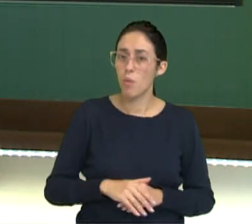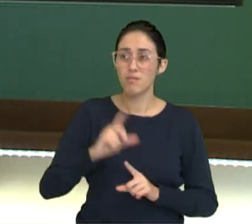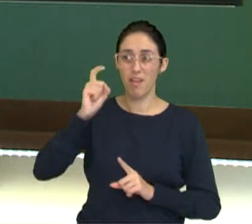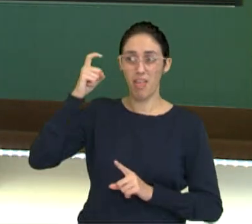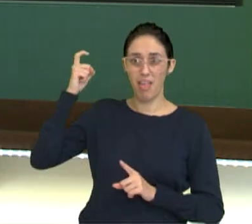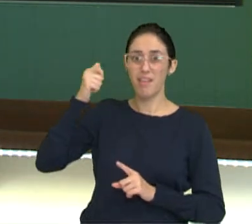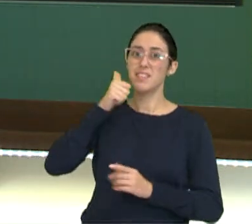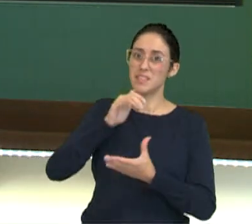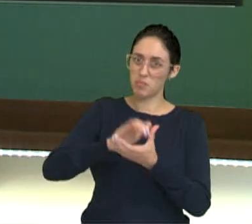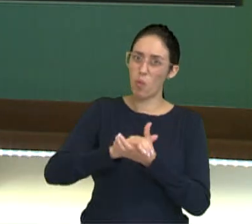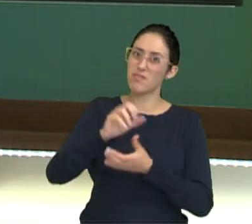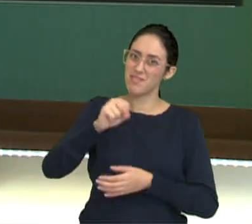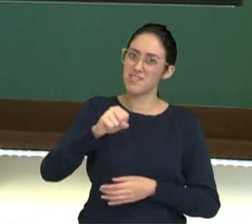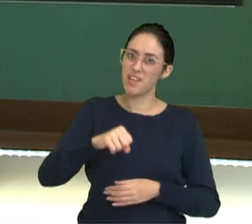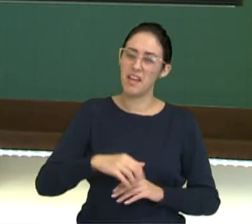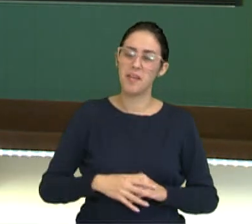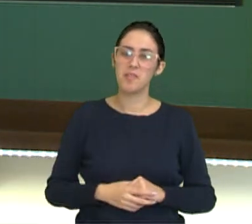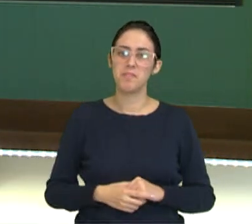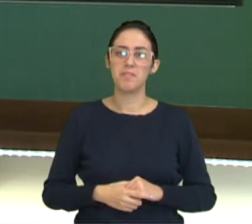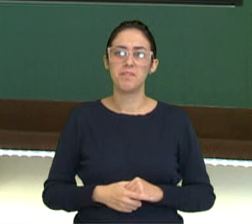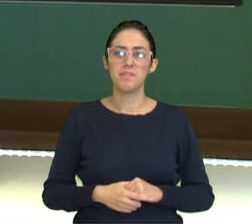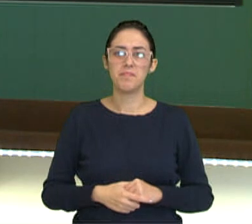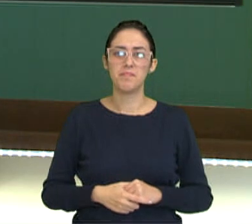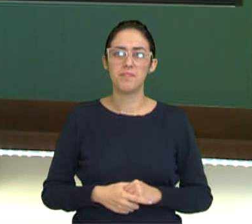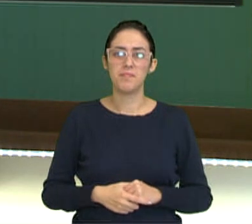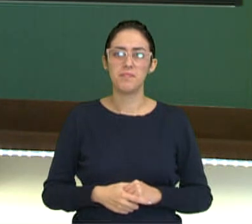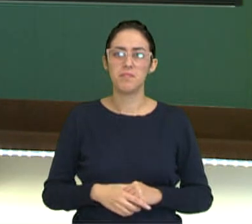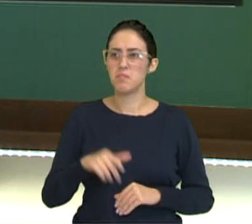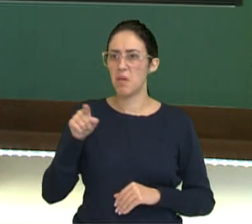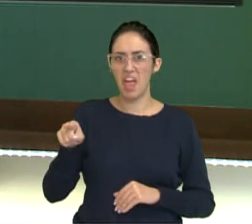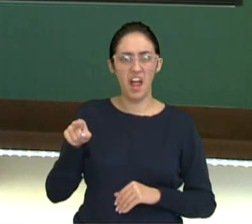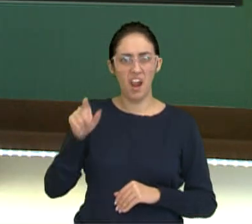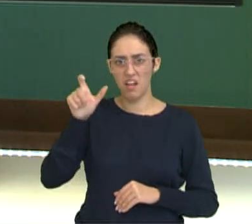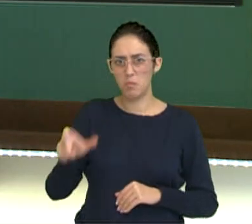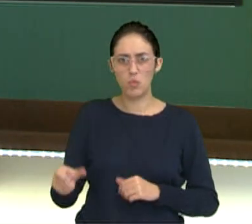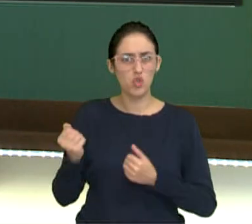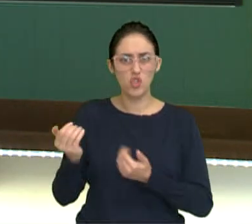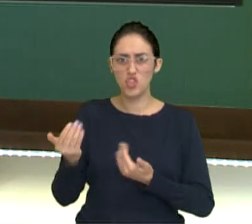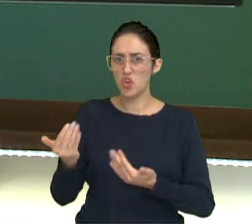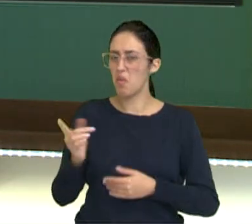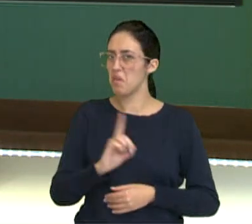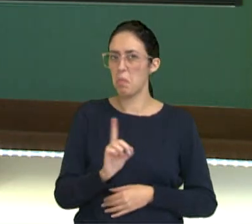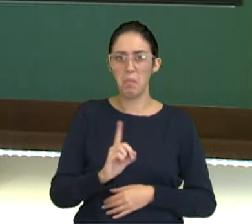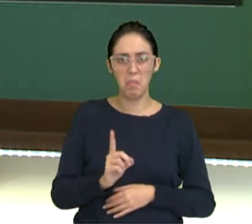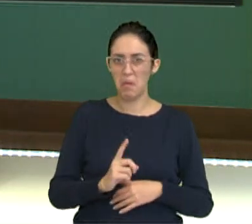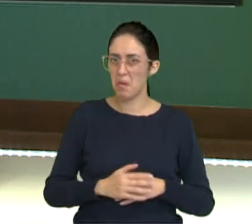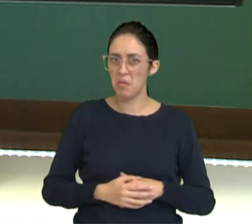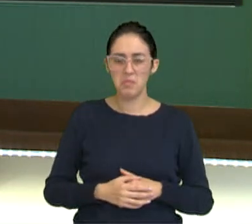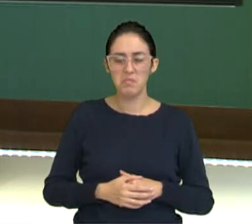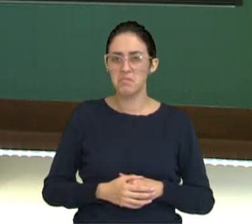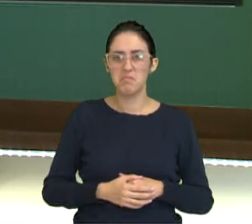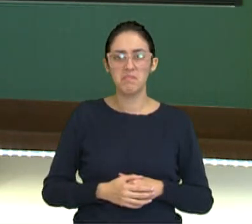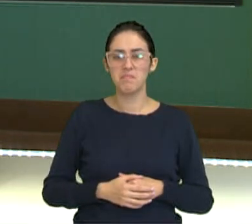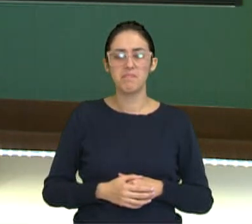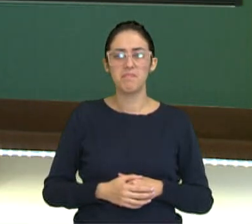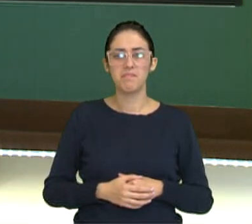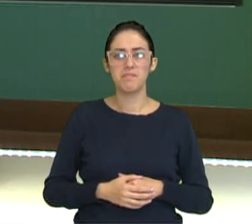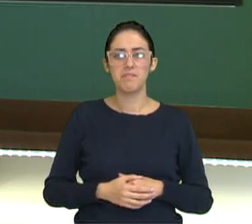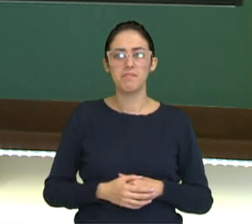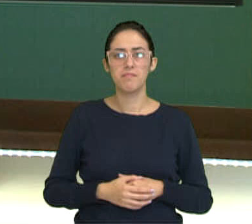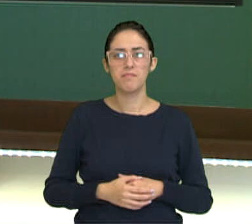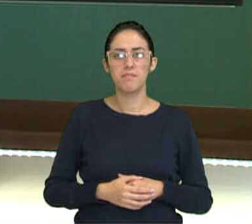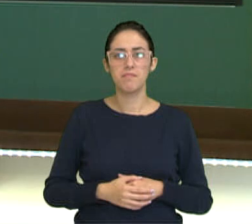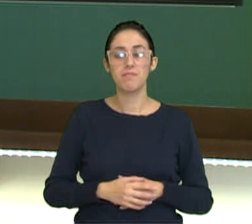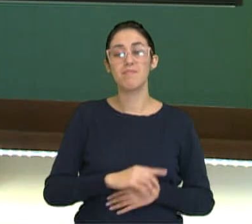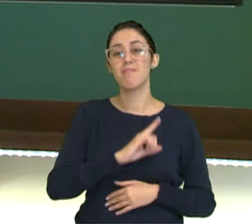esposas anteriores. She was not young, ela também não era jovem, que é uma outra diferença. E felizmente